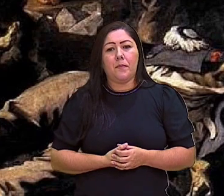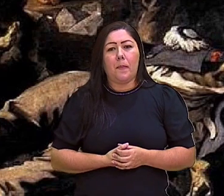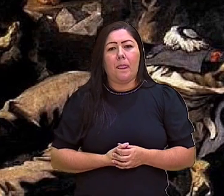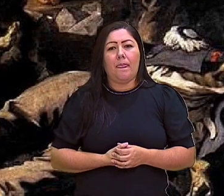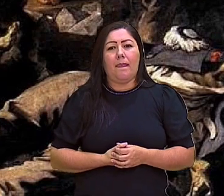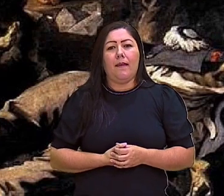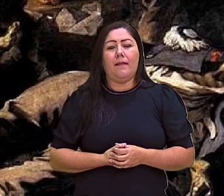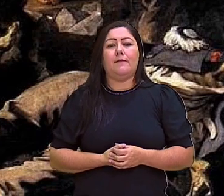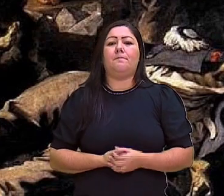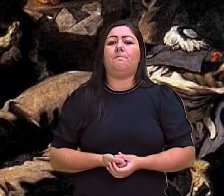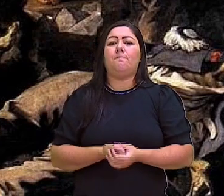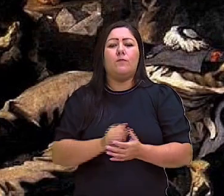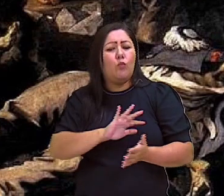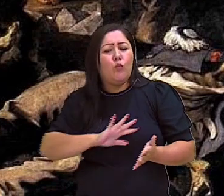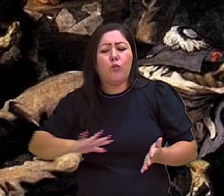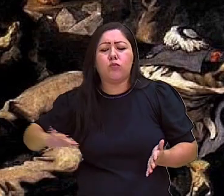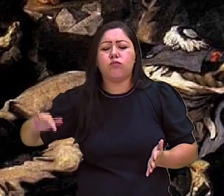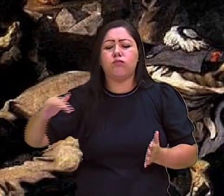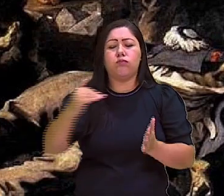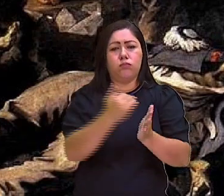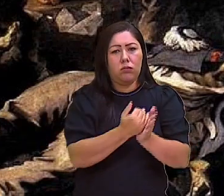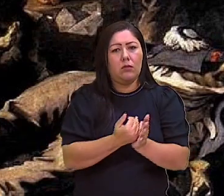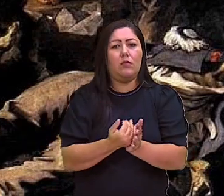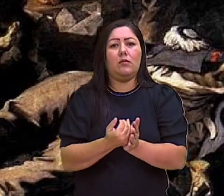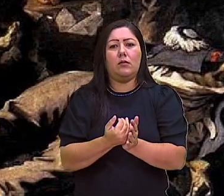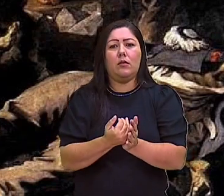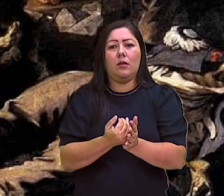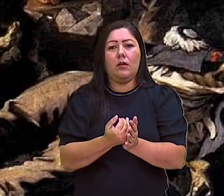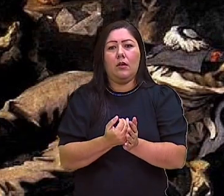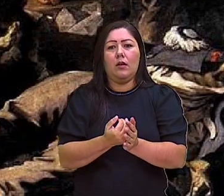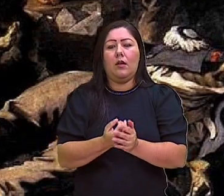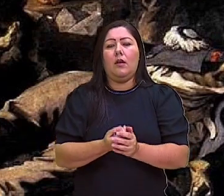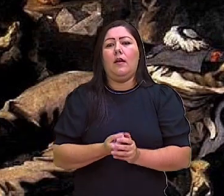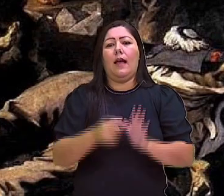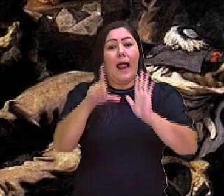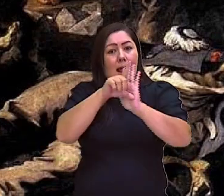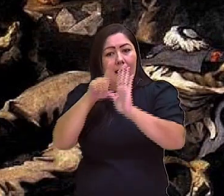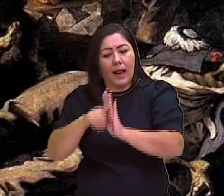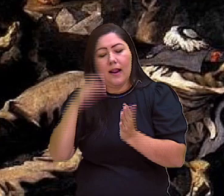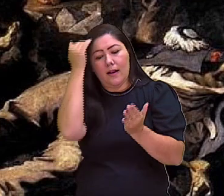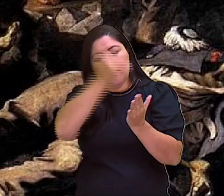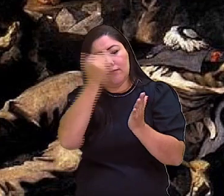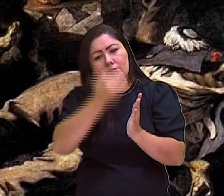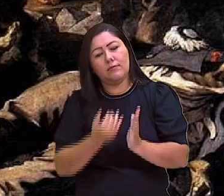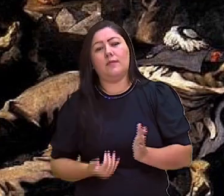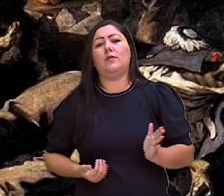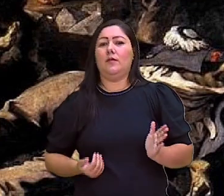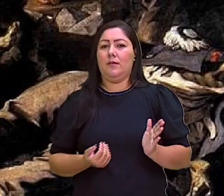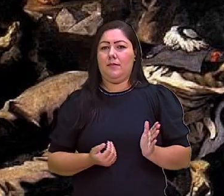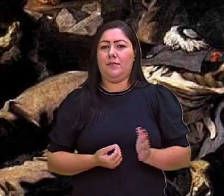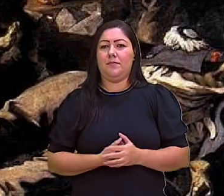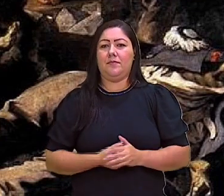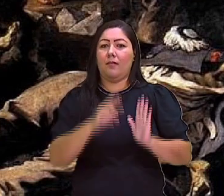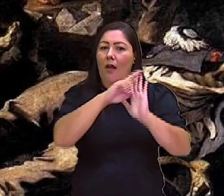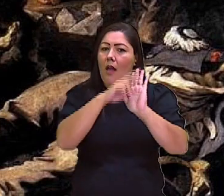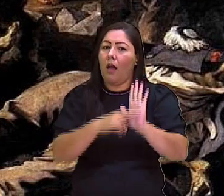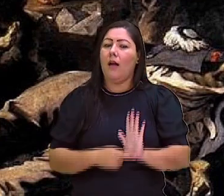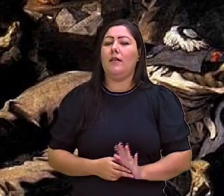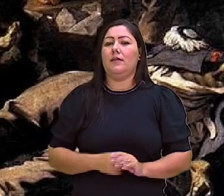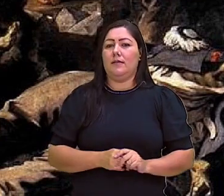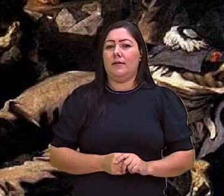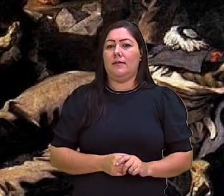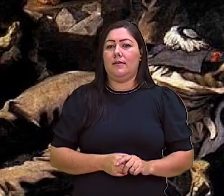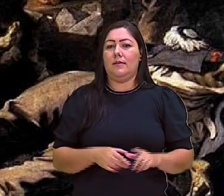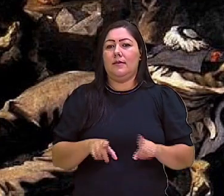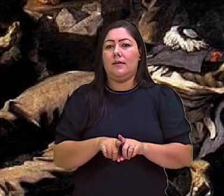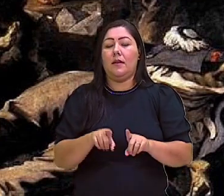todos os recursos sejam esgotados. E também a participação do homem para fazer as